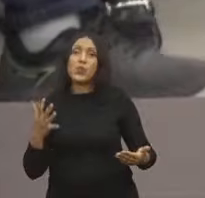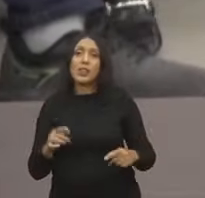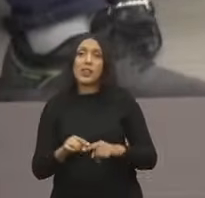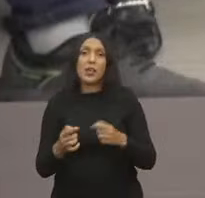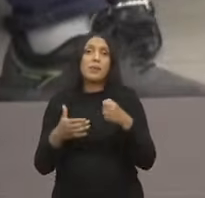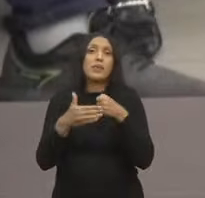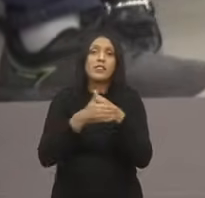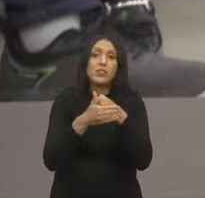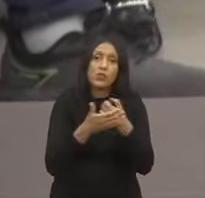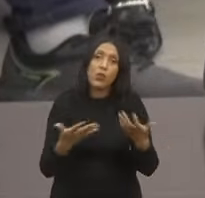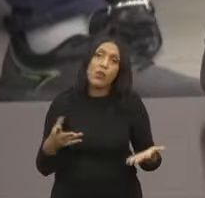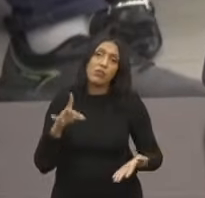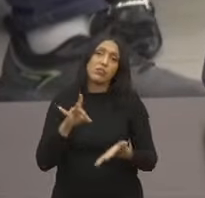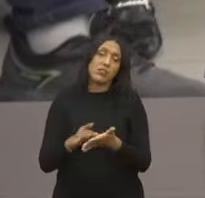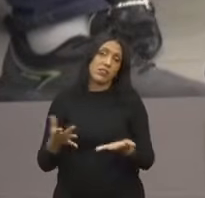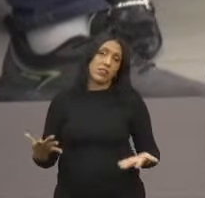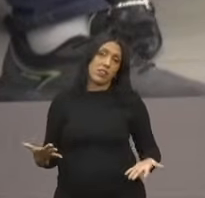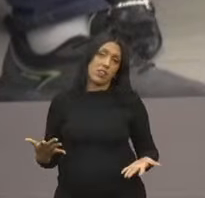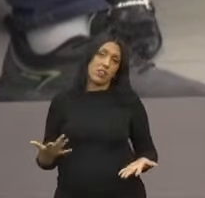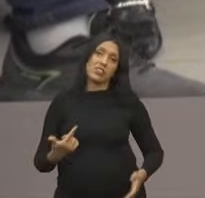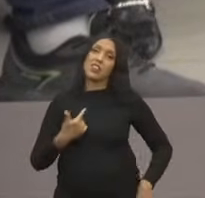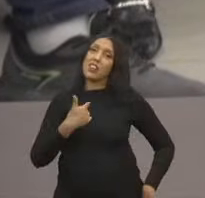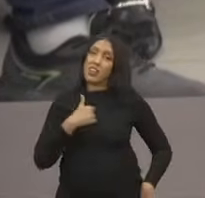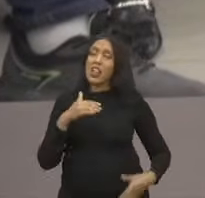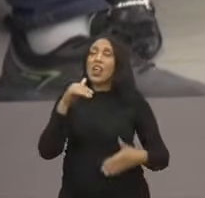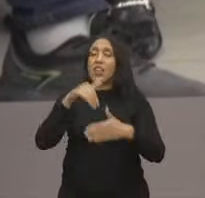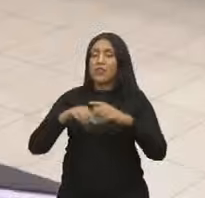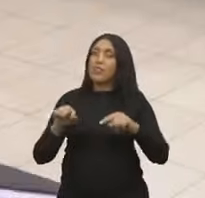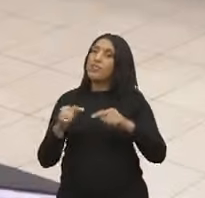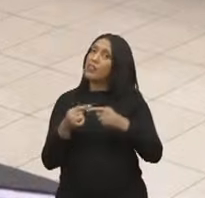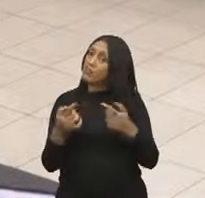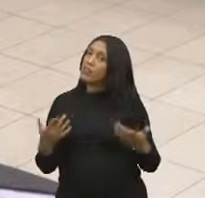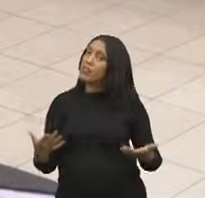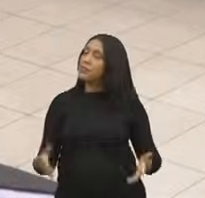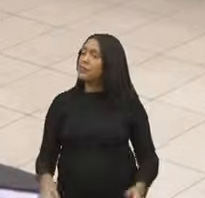ver se vai sair alguma coisa do papel, né? Meu voto é favorável.